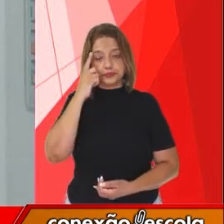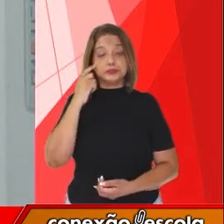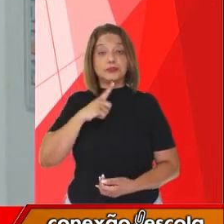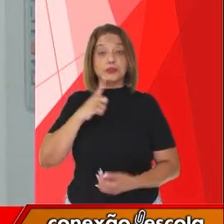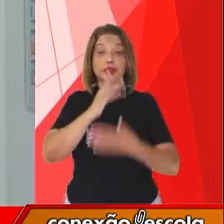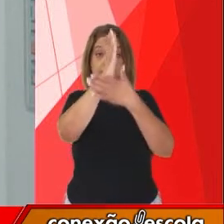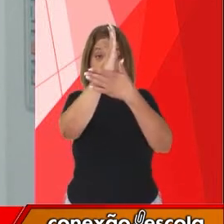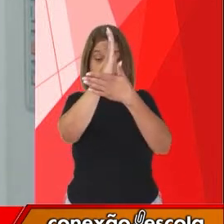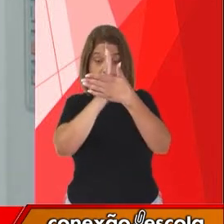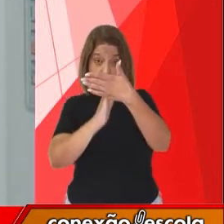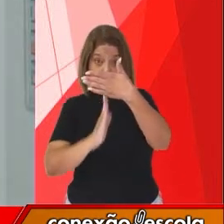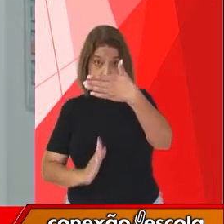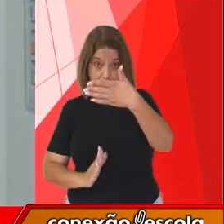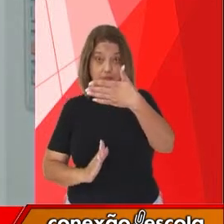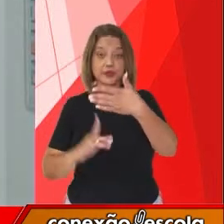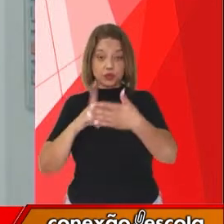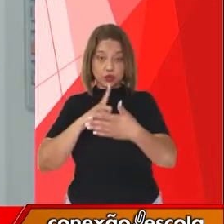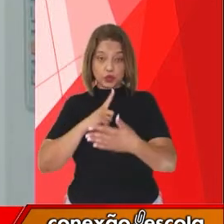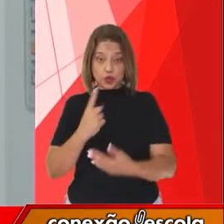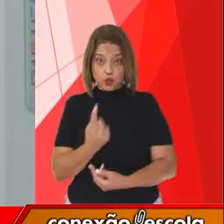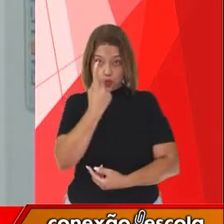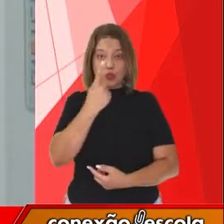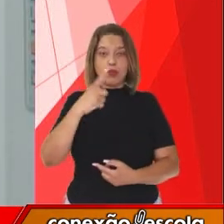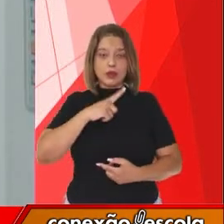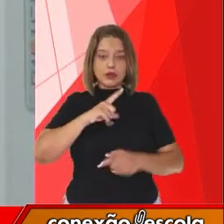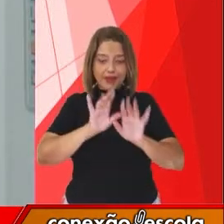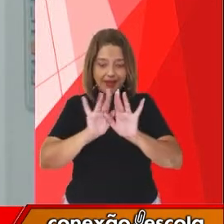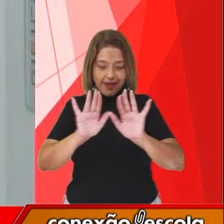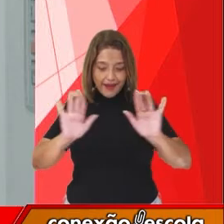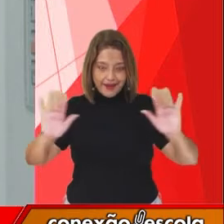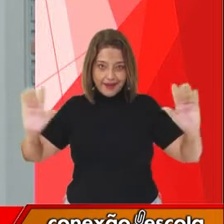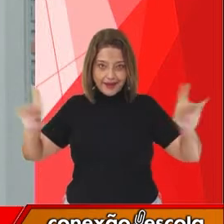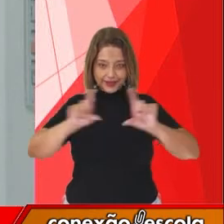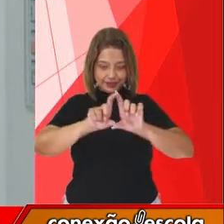dividida ao meio pela linha central e pela rede.